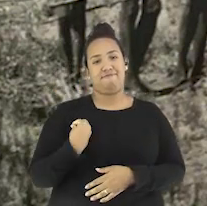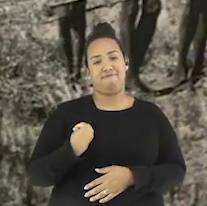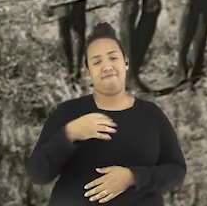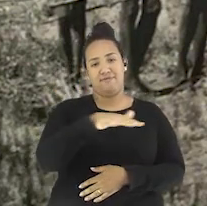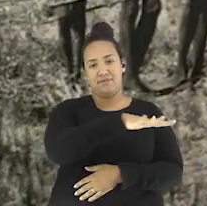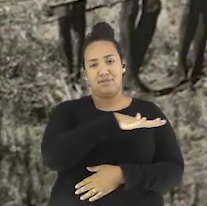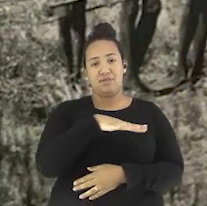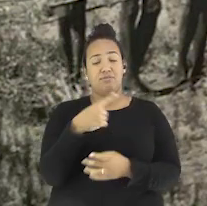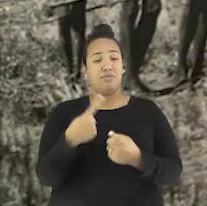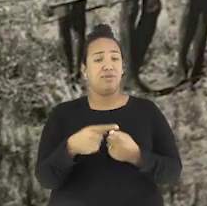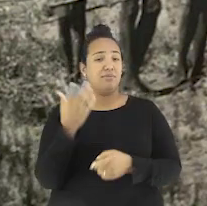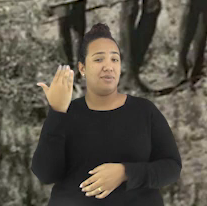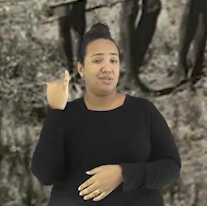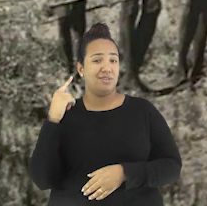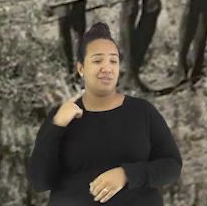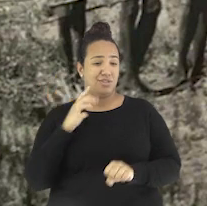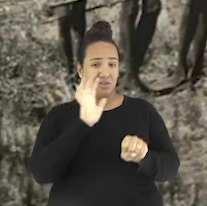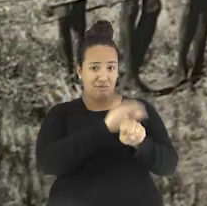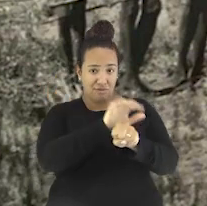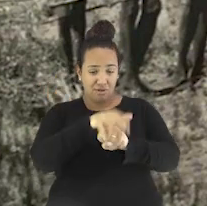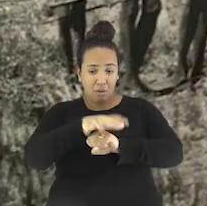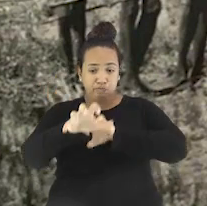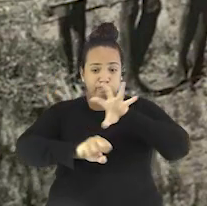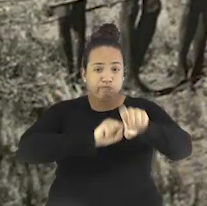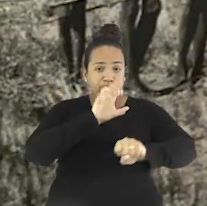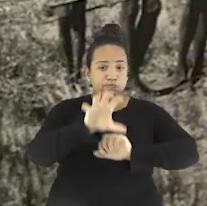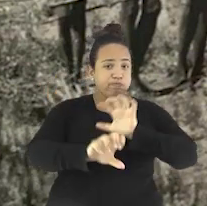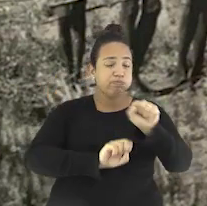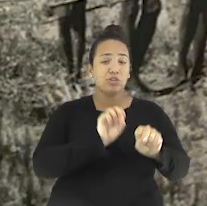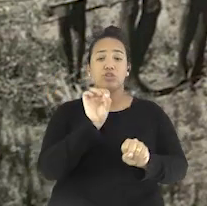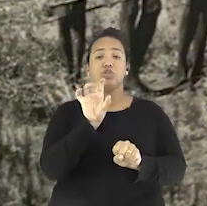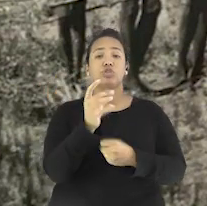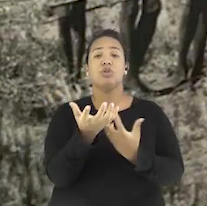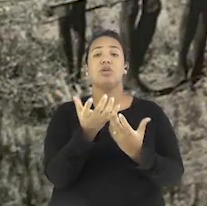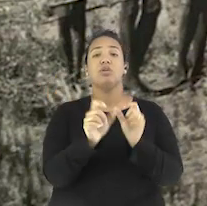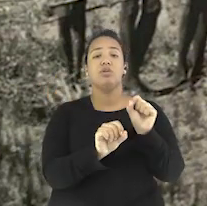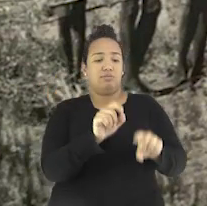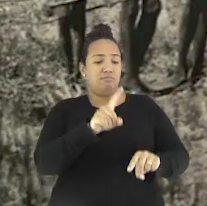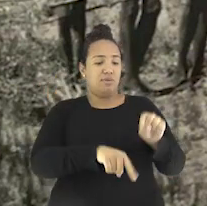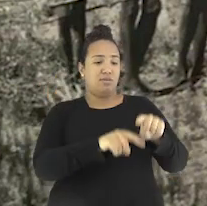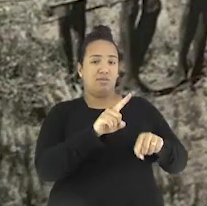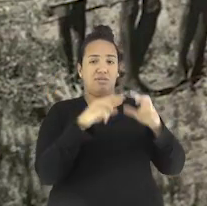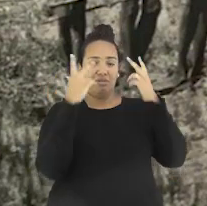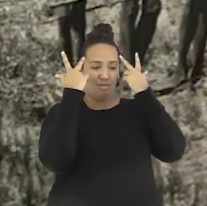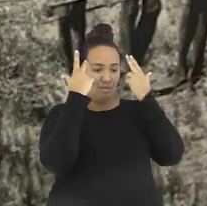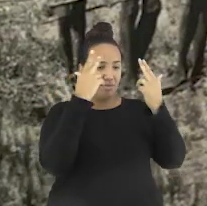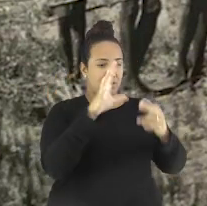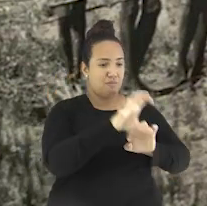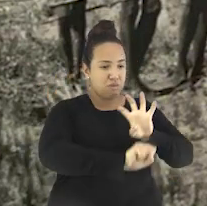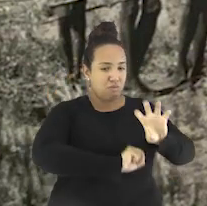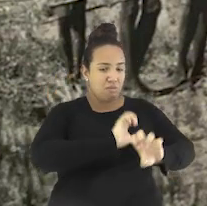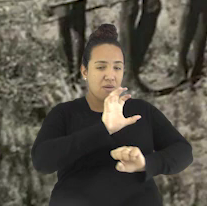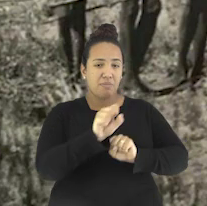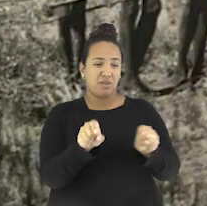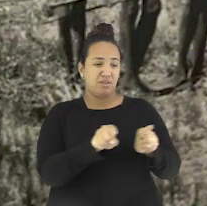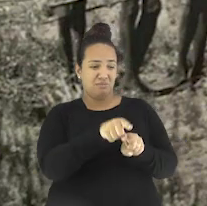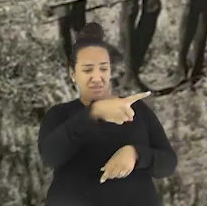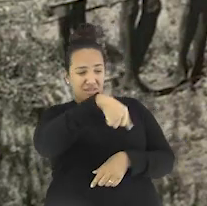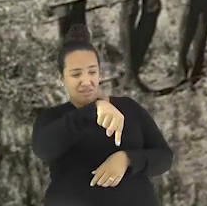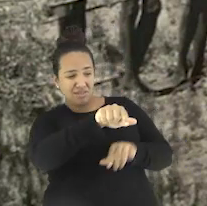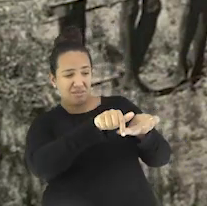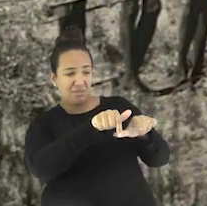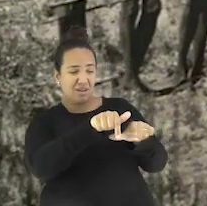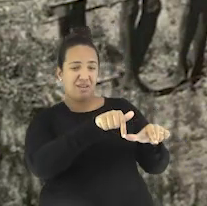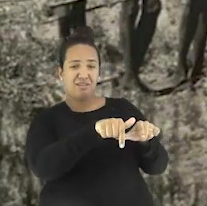práticas de colonização exploradoras, que buscavam apenas retirar os recursos naturais e usar a mão de obra barata da